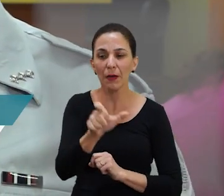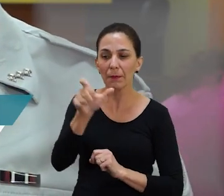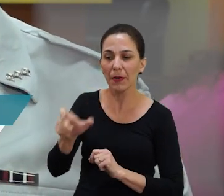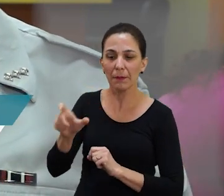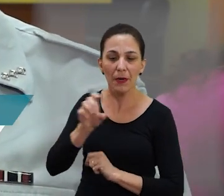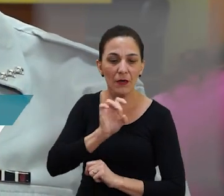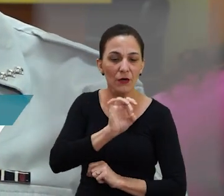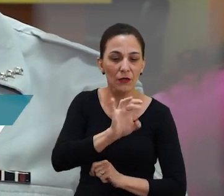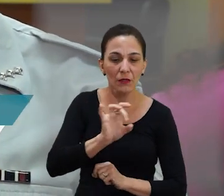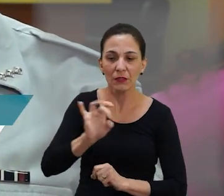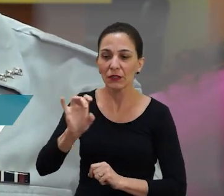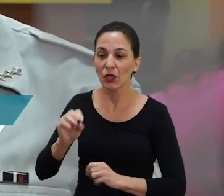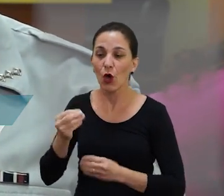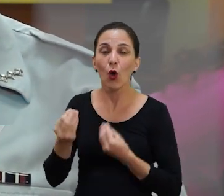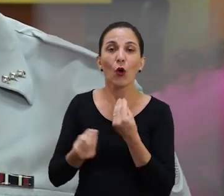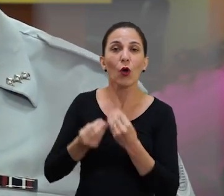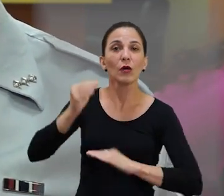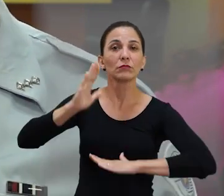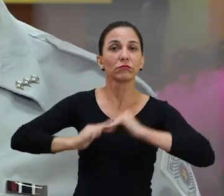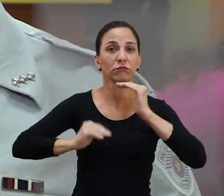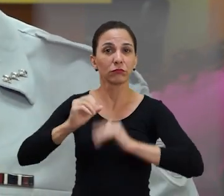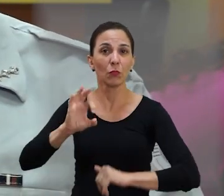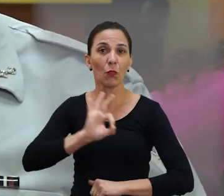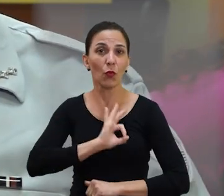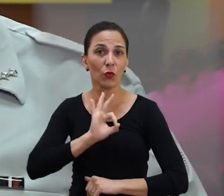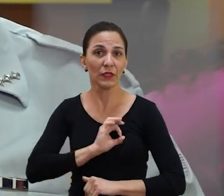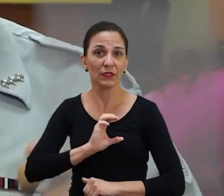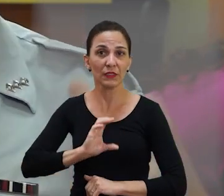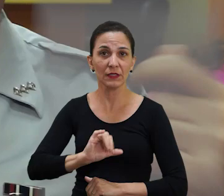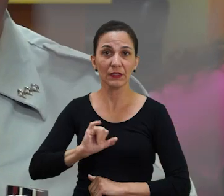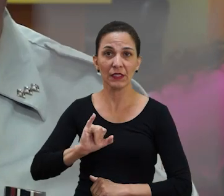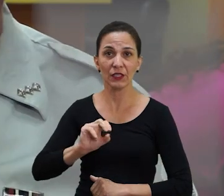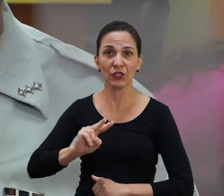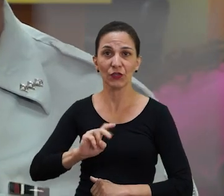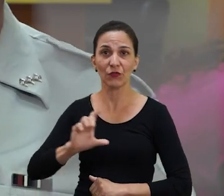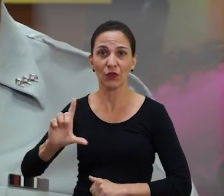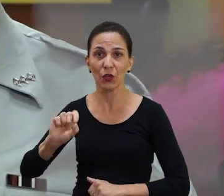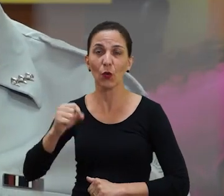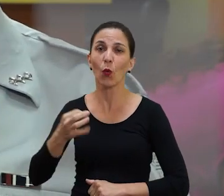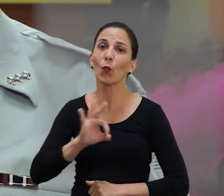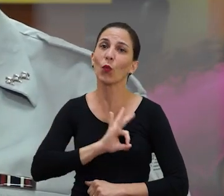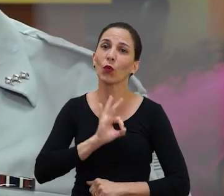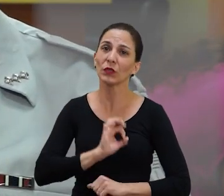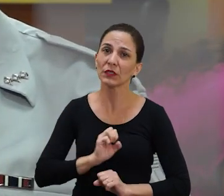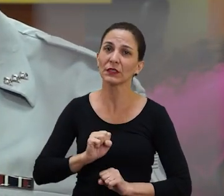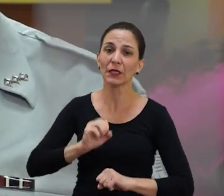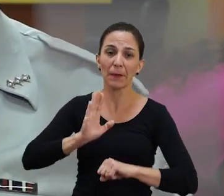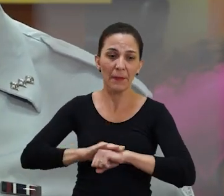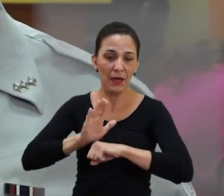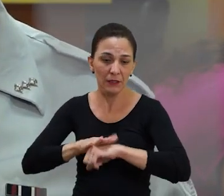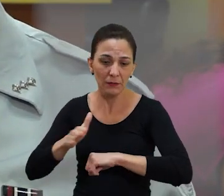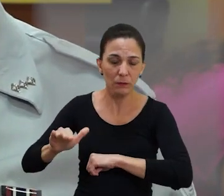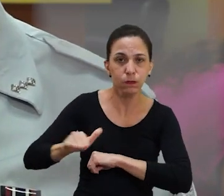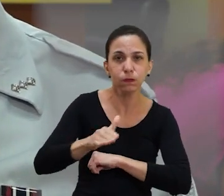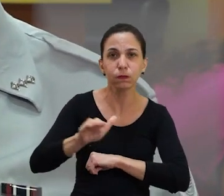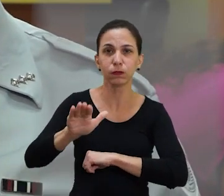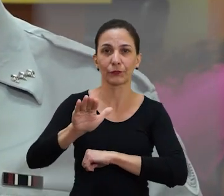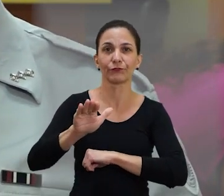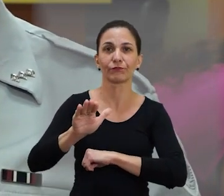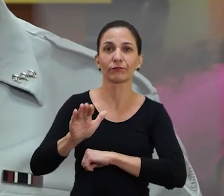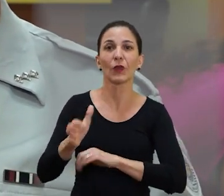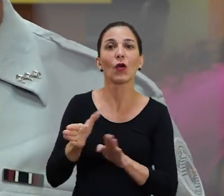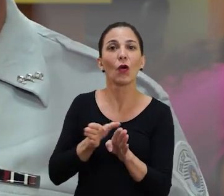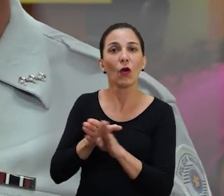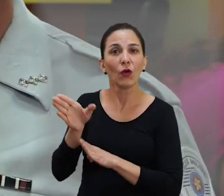E aí sim individualmente decidir como vai agir você vai envolver a polícia civil você vai simplesmente reforçar o policiamento enfim né